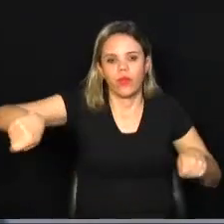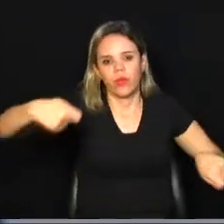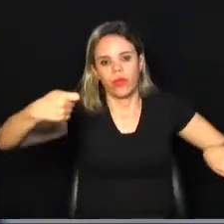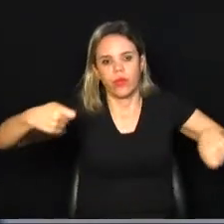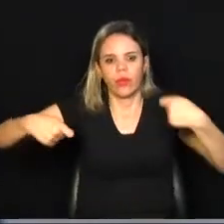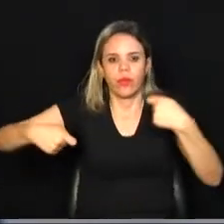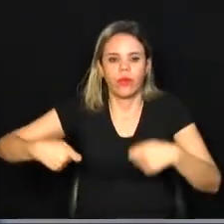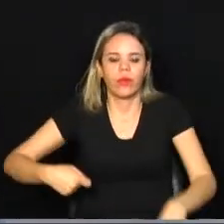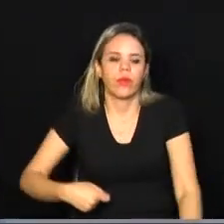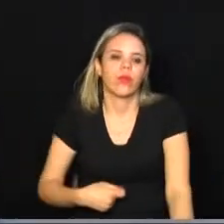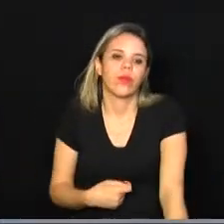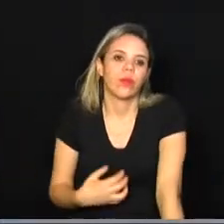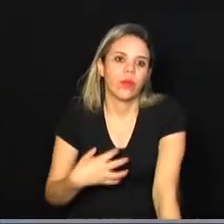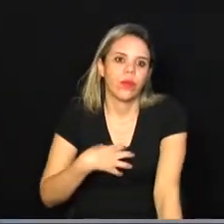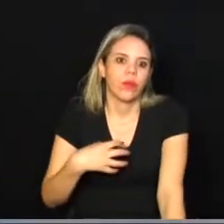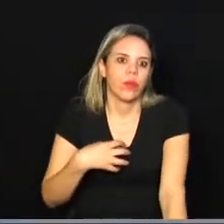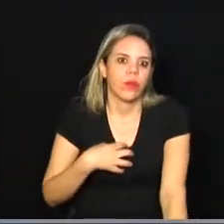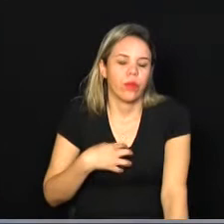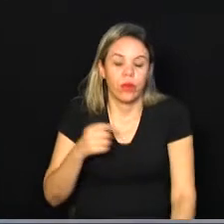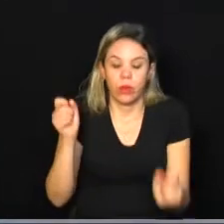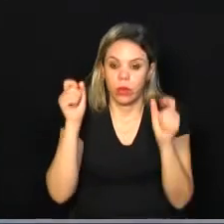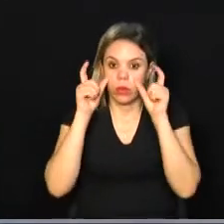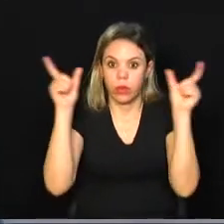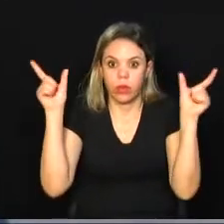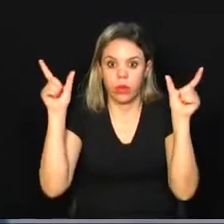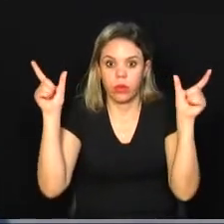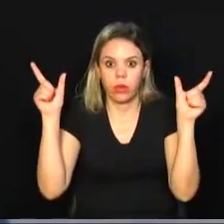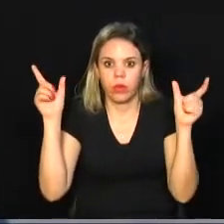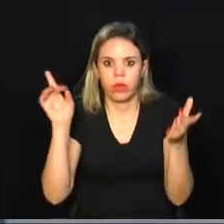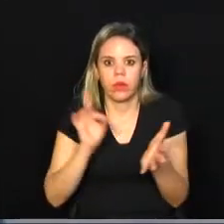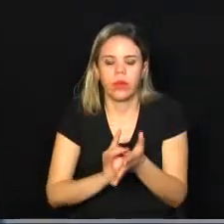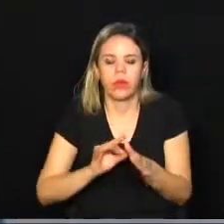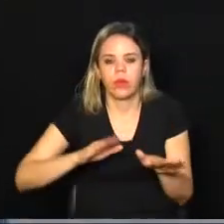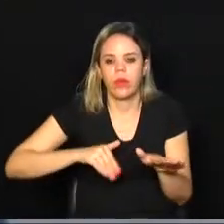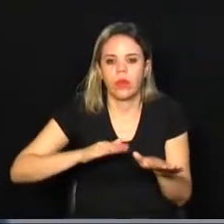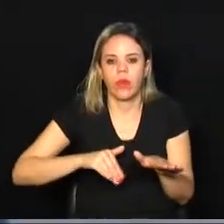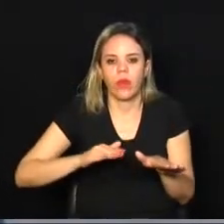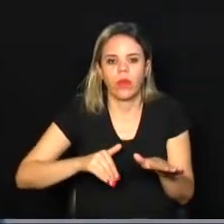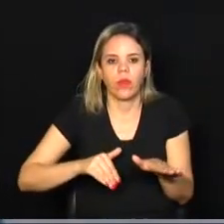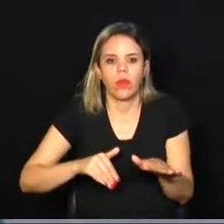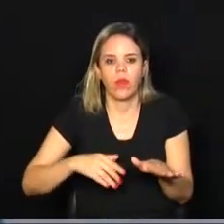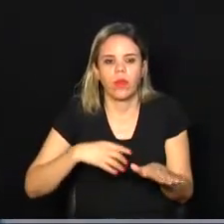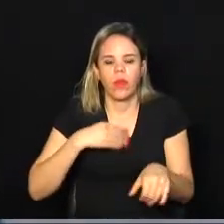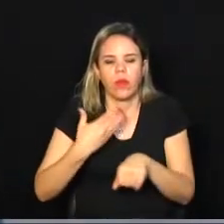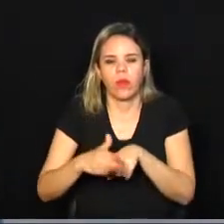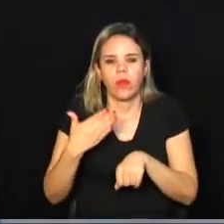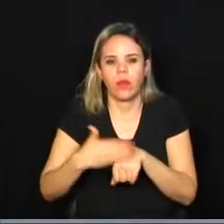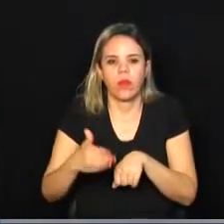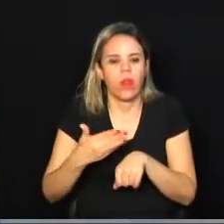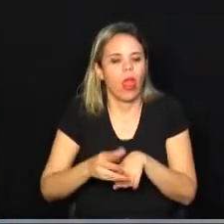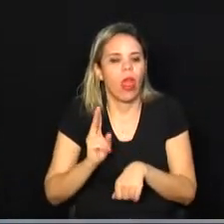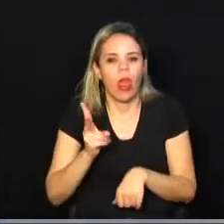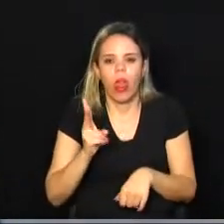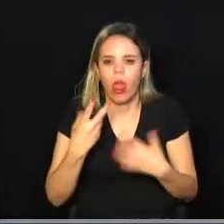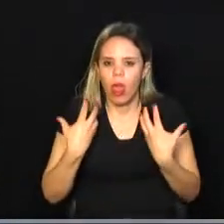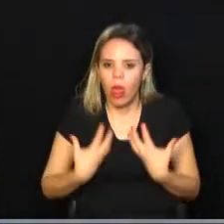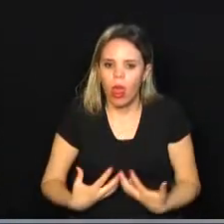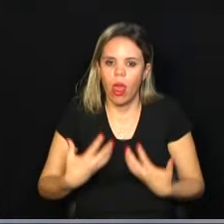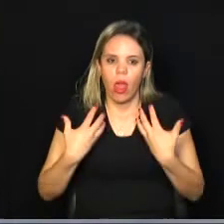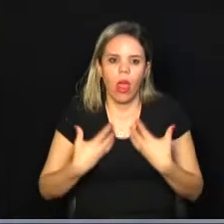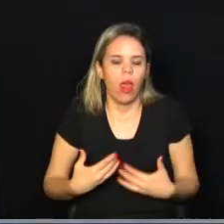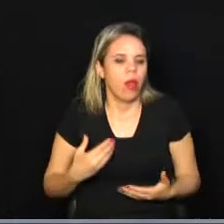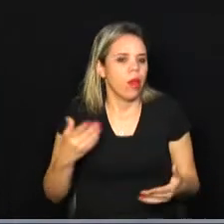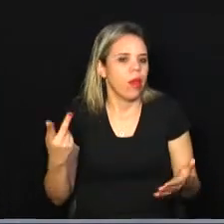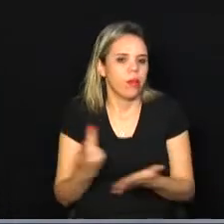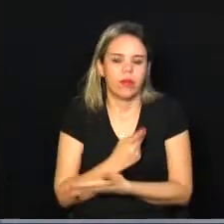aí, Gabriel, assim, foi um choque de realidade, porque na piscina você treina incansavelmente para não